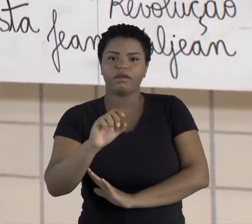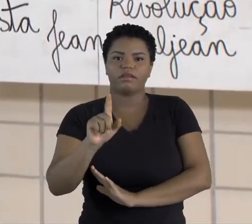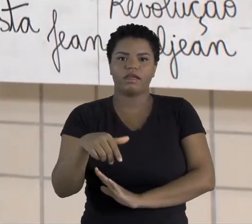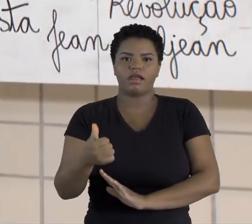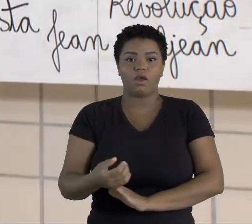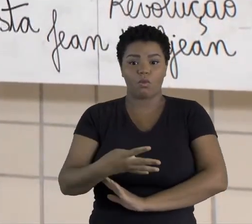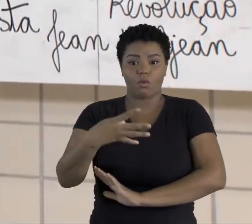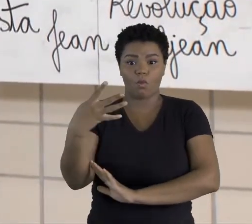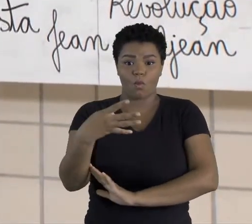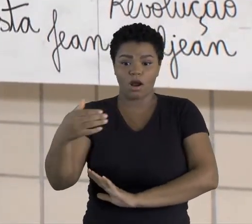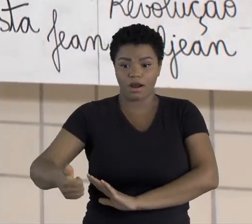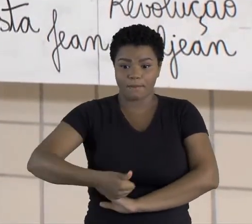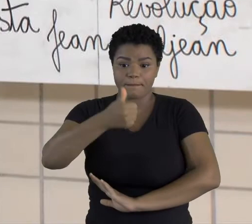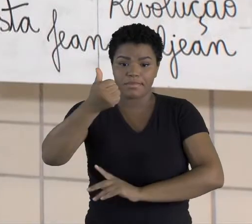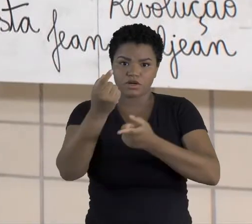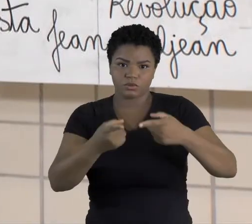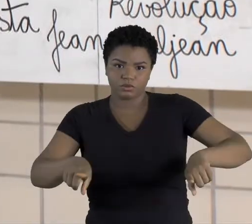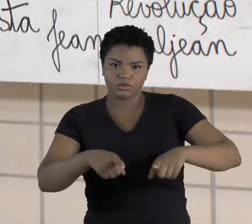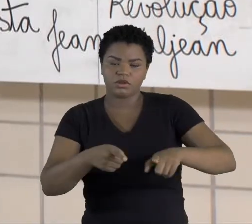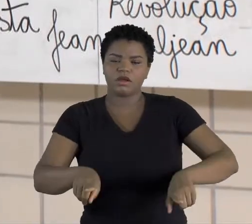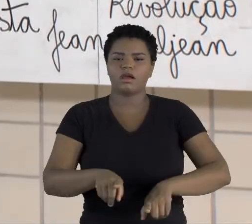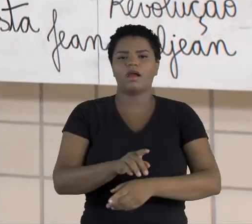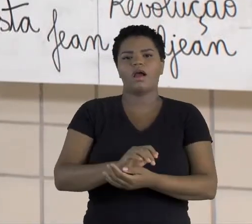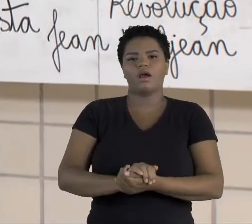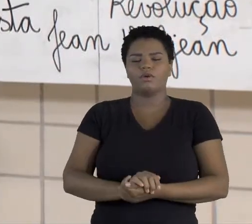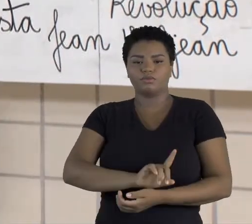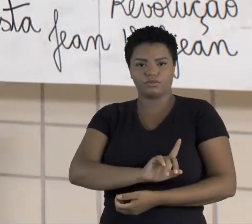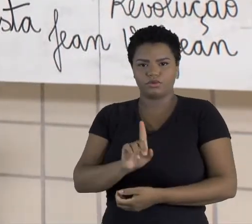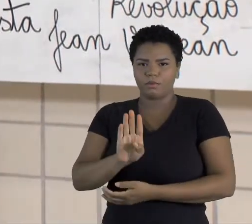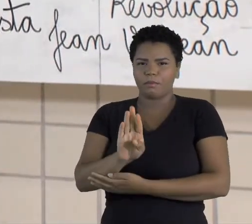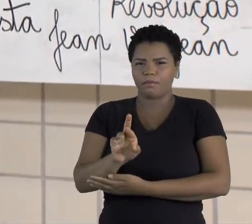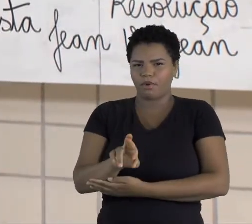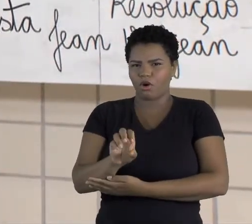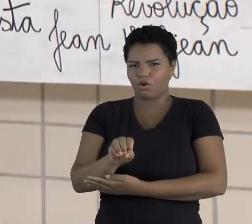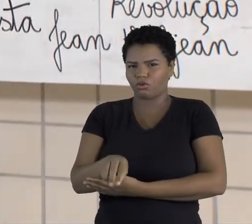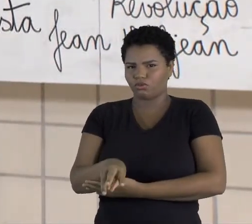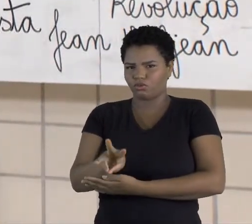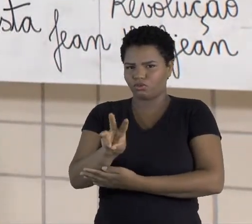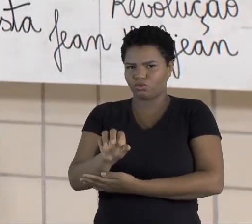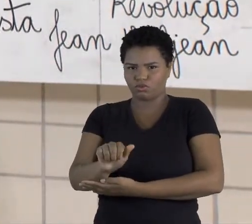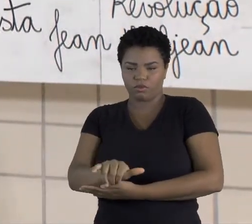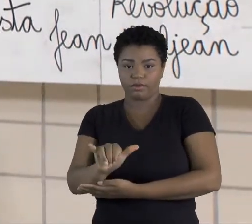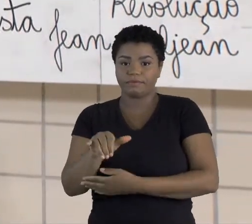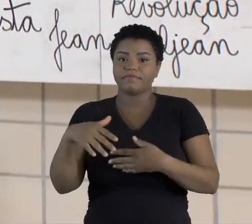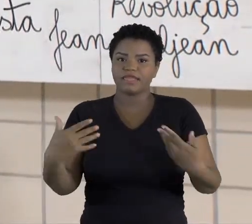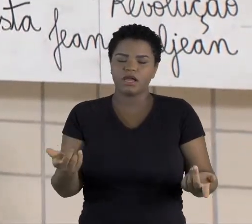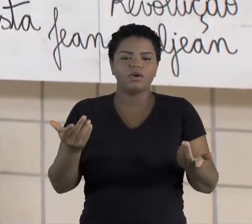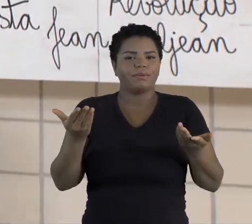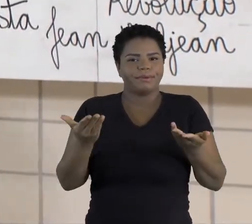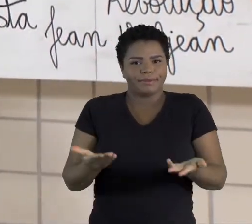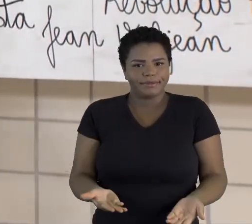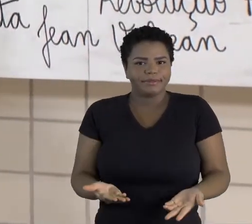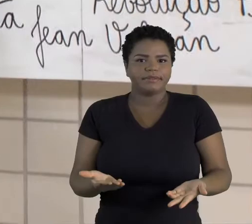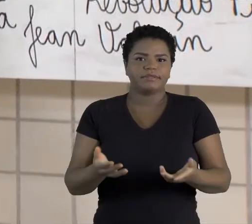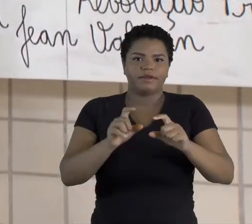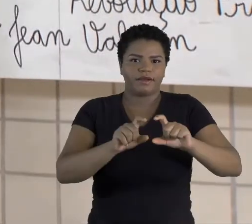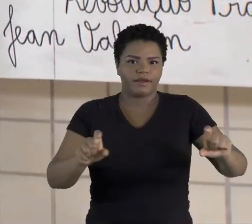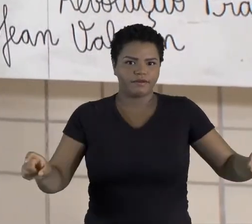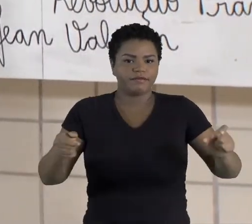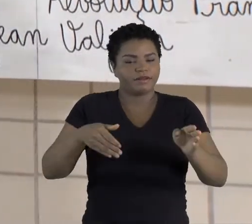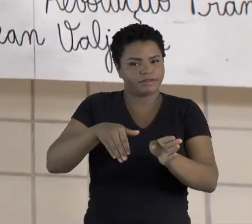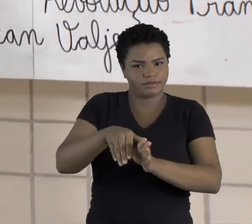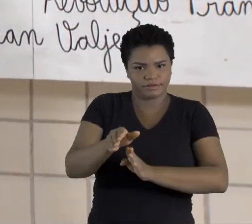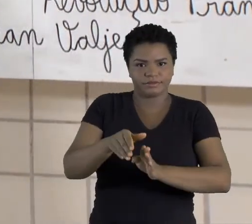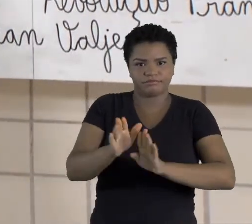que você sabe que é famosa lá. Ok? Então é isso. Vamos terminar com uma frase de incentivo